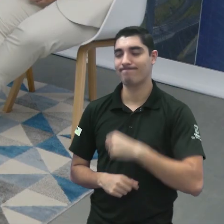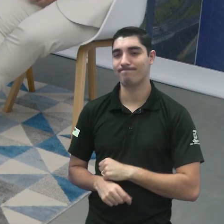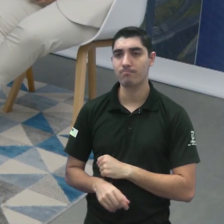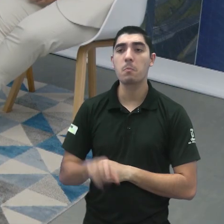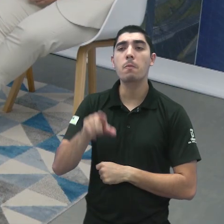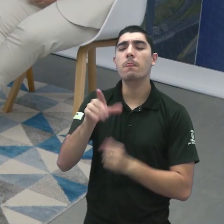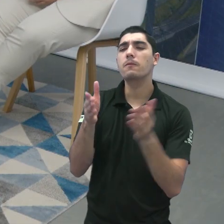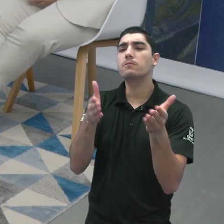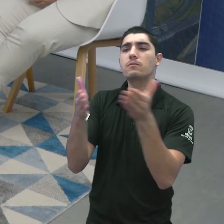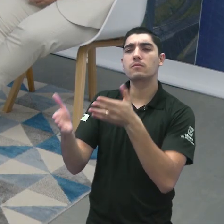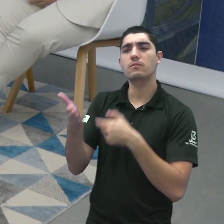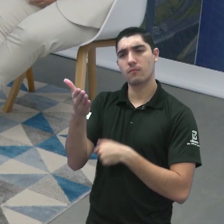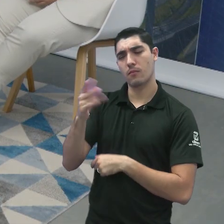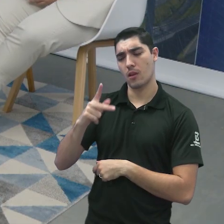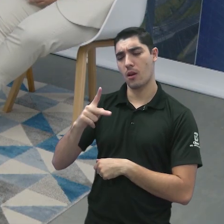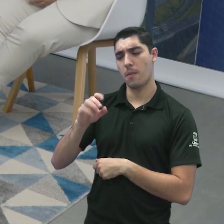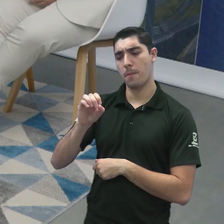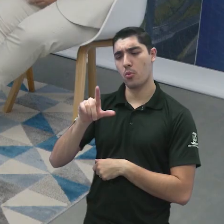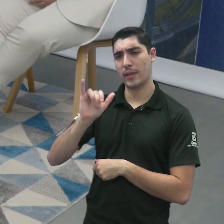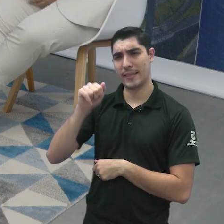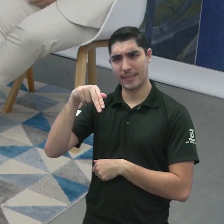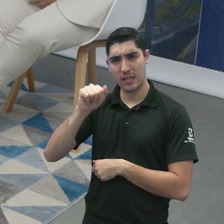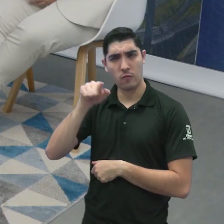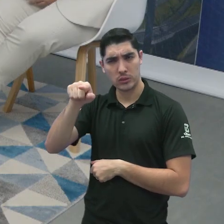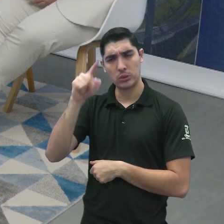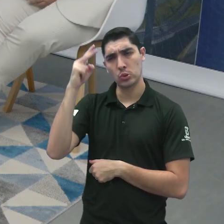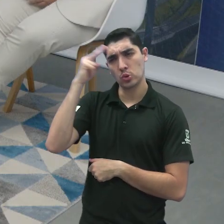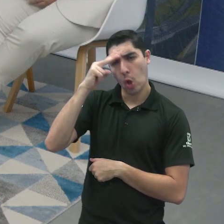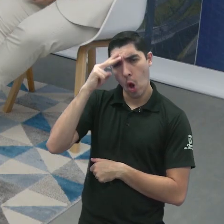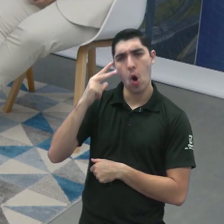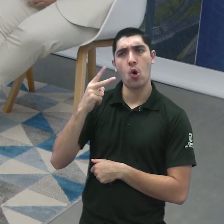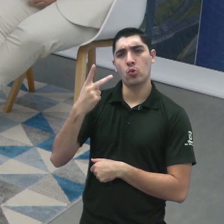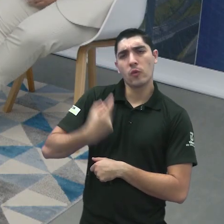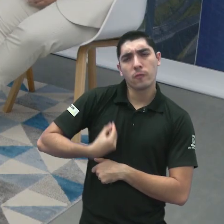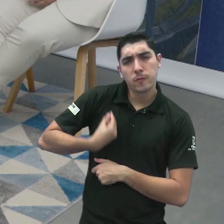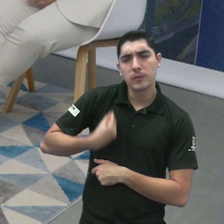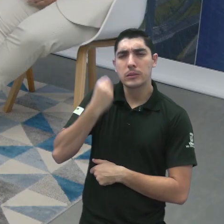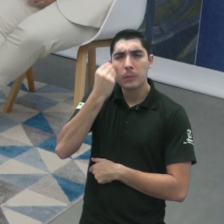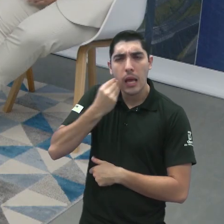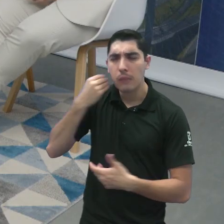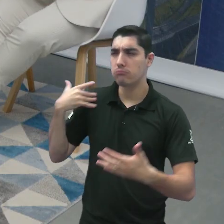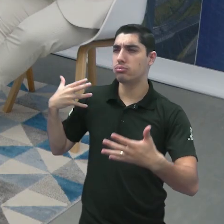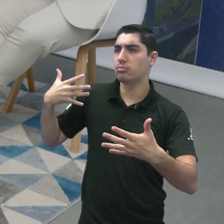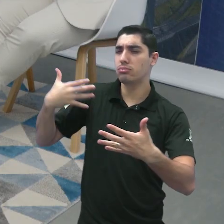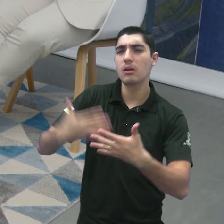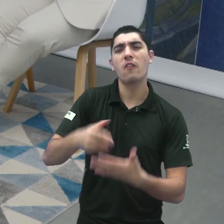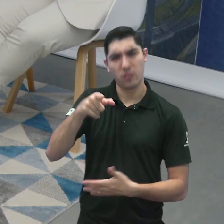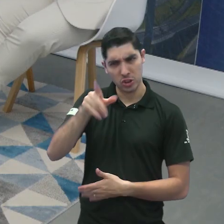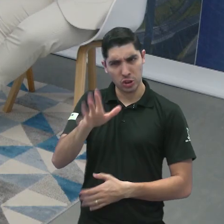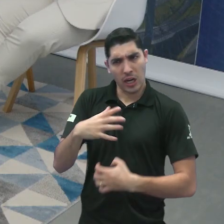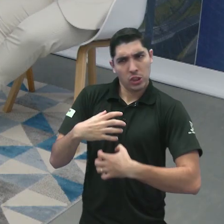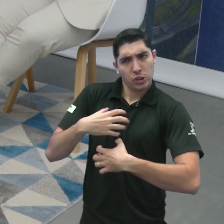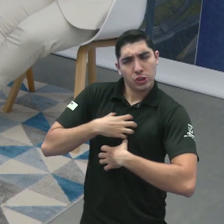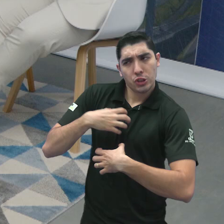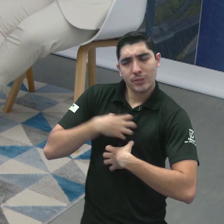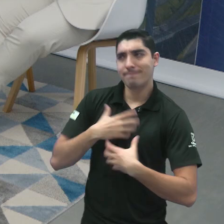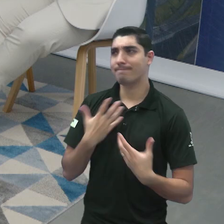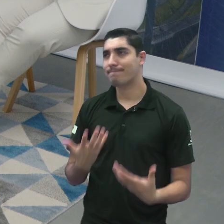sua trajetória, né, de vida, na carreira, em algum momento você